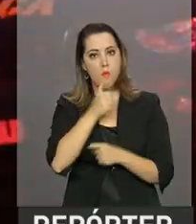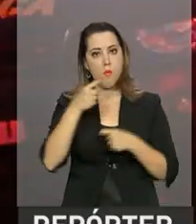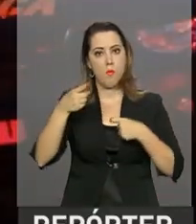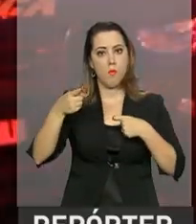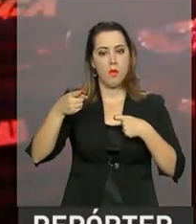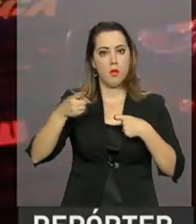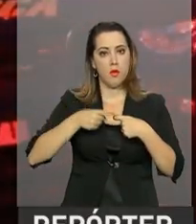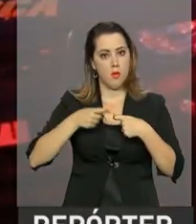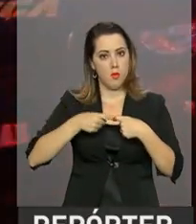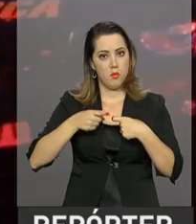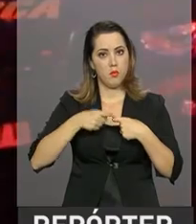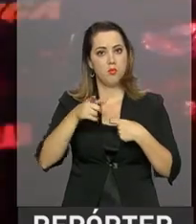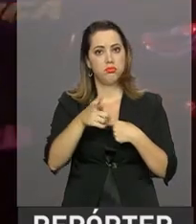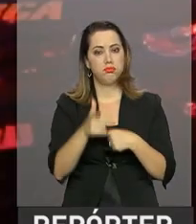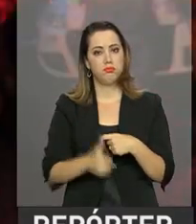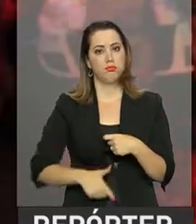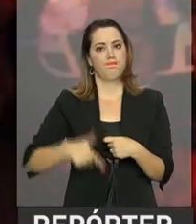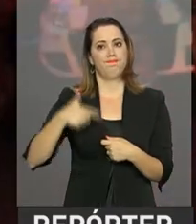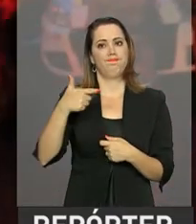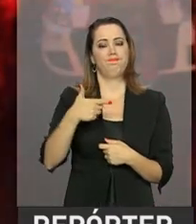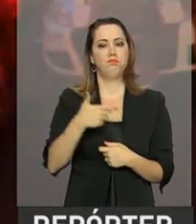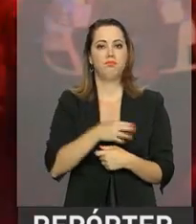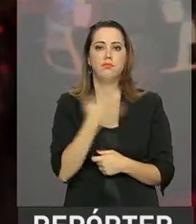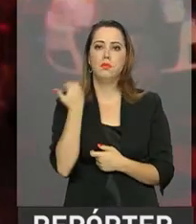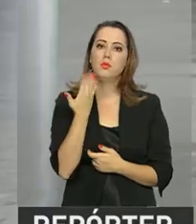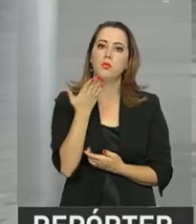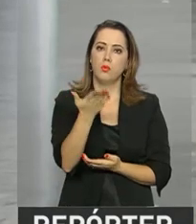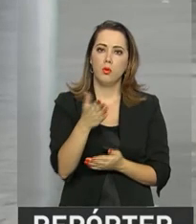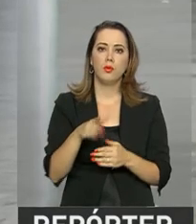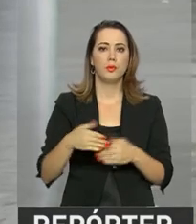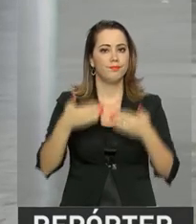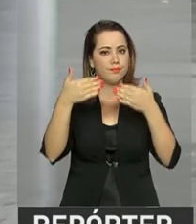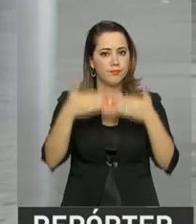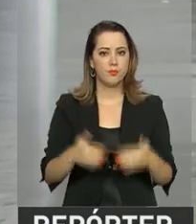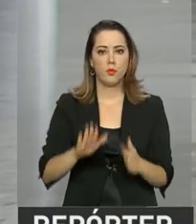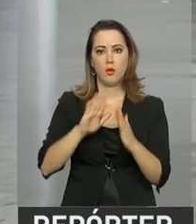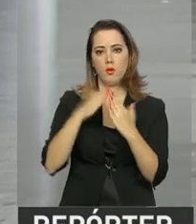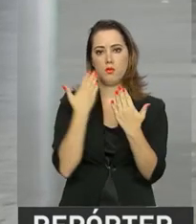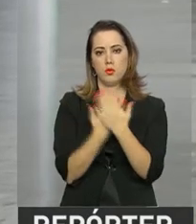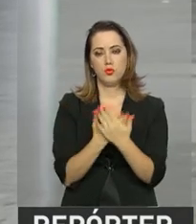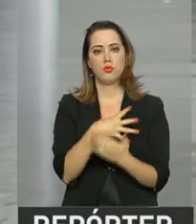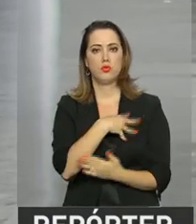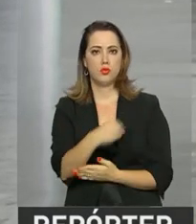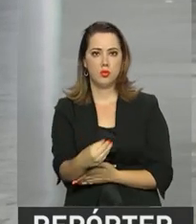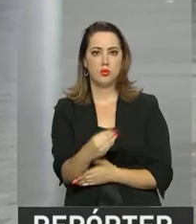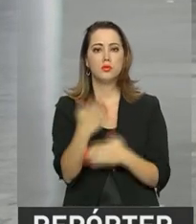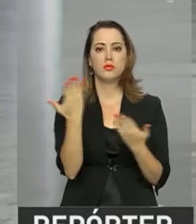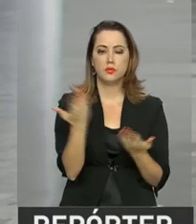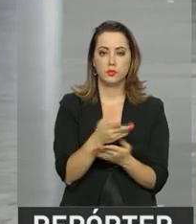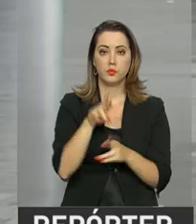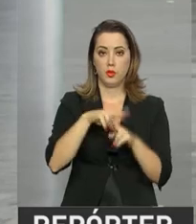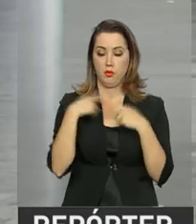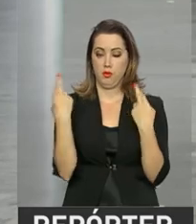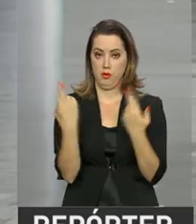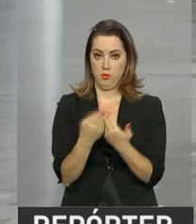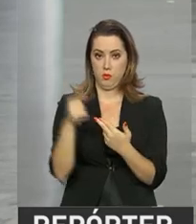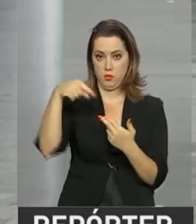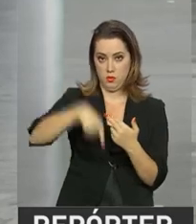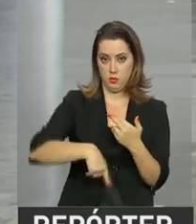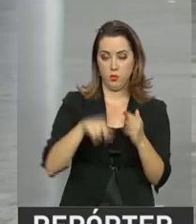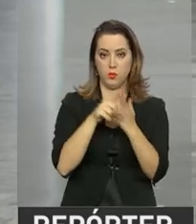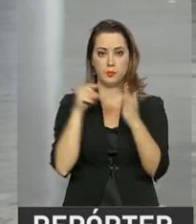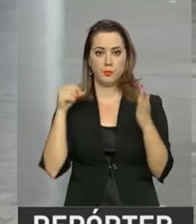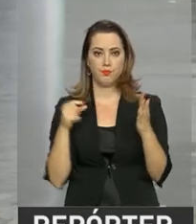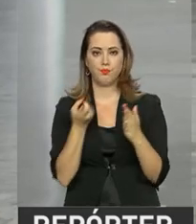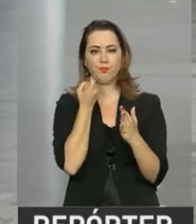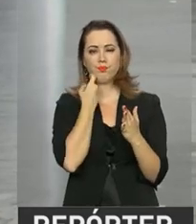assaltante em frente à escola do filho o envio da força nacional para o Rio Grande do Sul foi autorizado durante uma reunião aqui no Palácio do Planalto na